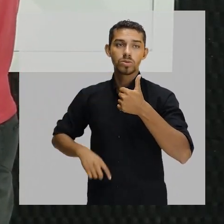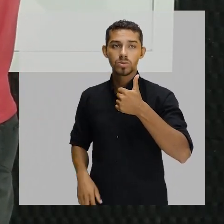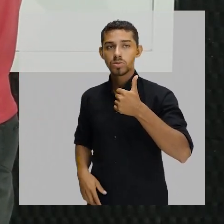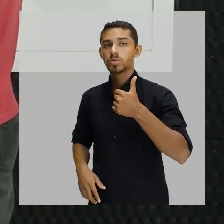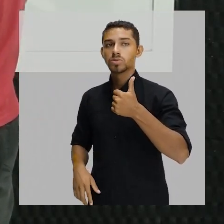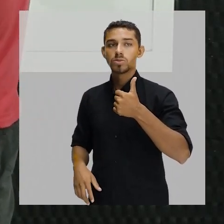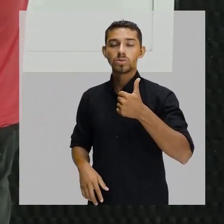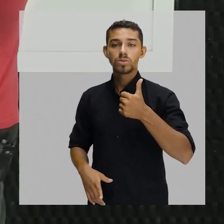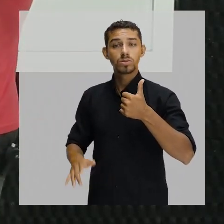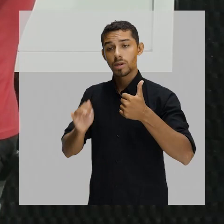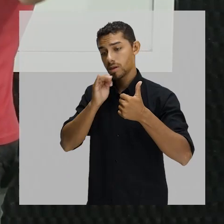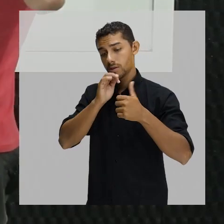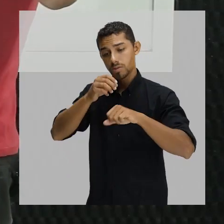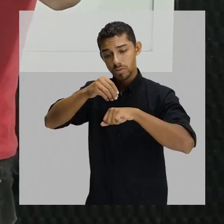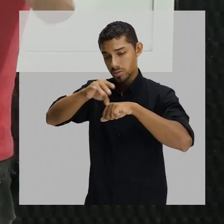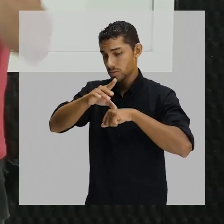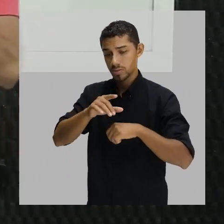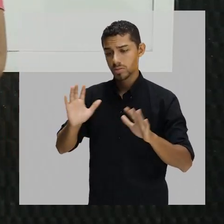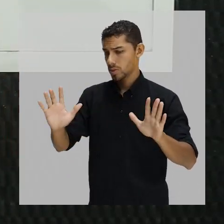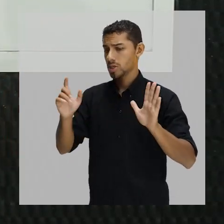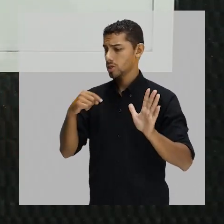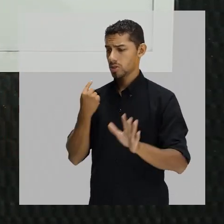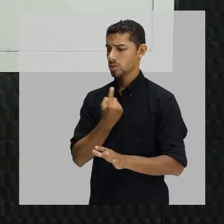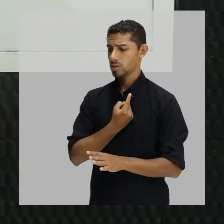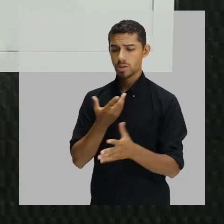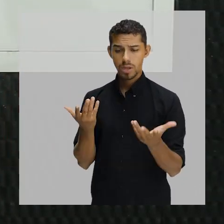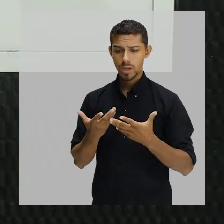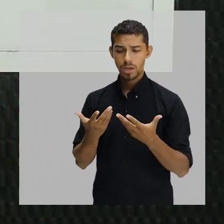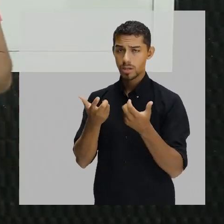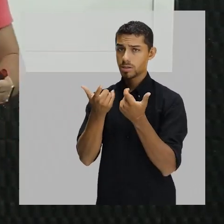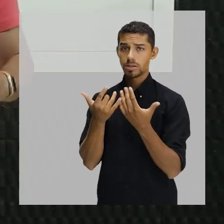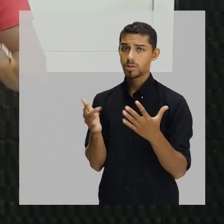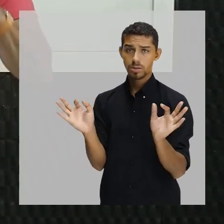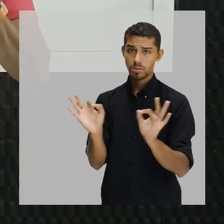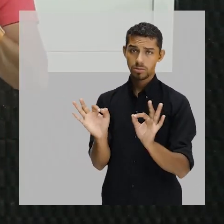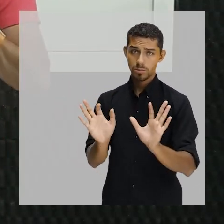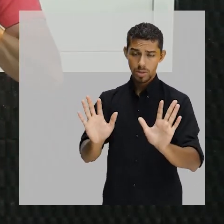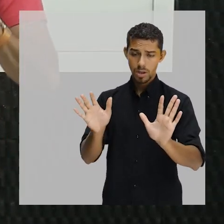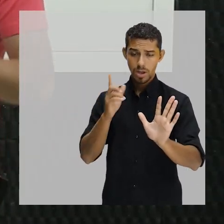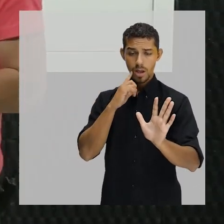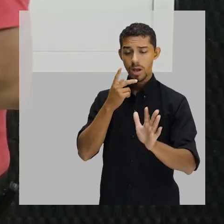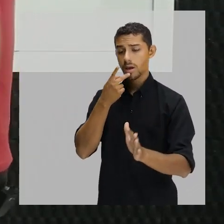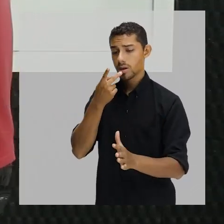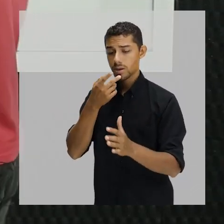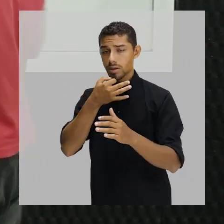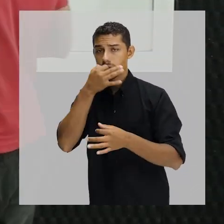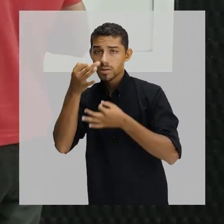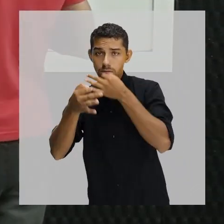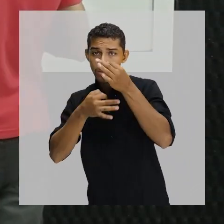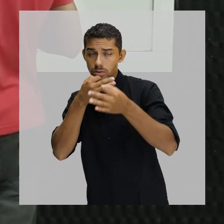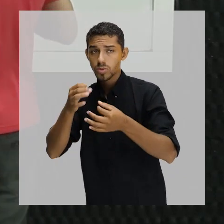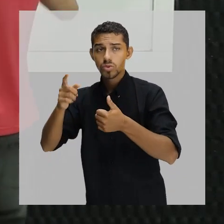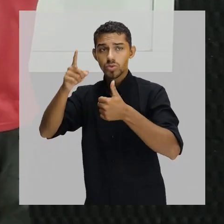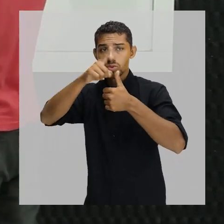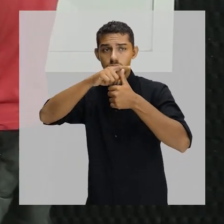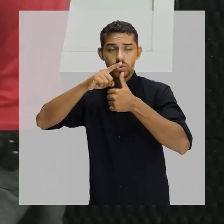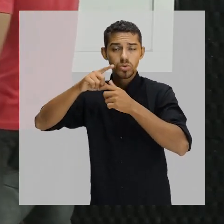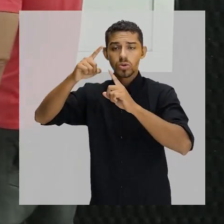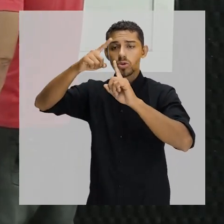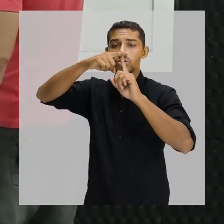Só uma dica para vocês, não é nossa intenção aqui agora falar sobre eles. Eu só vou citar a vocês. Os tipos de